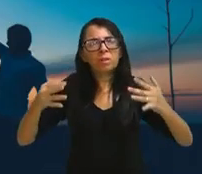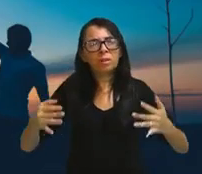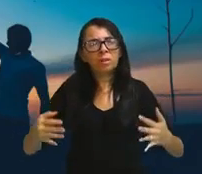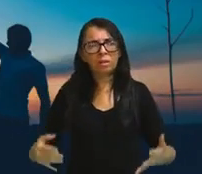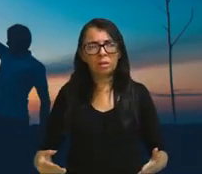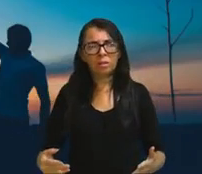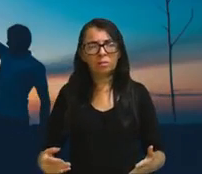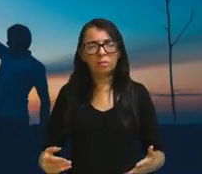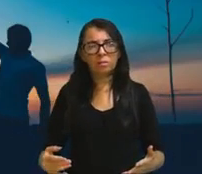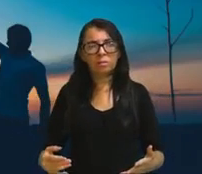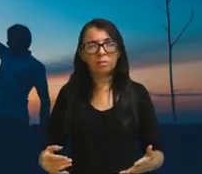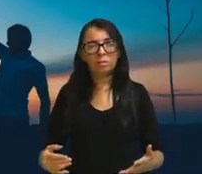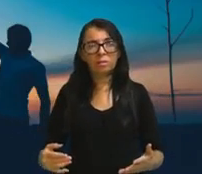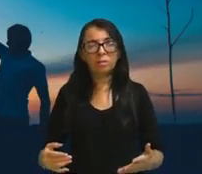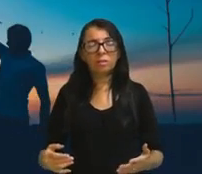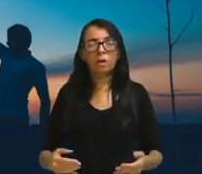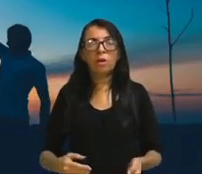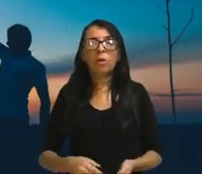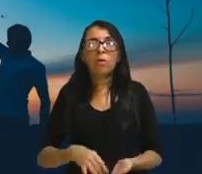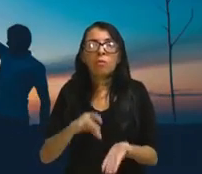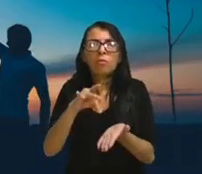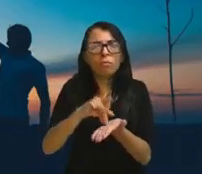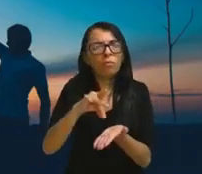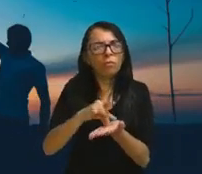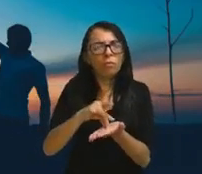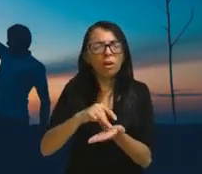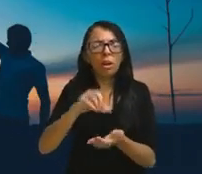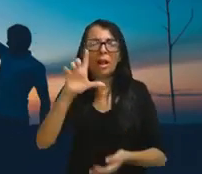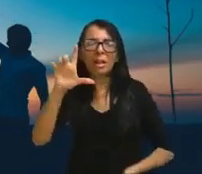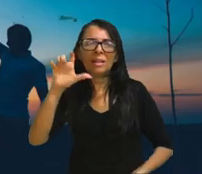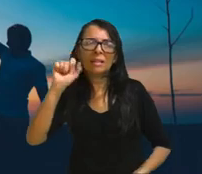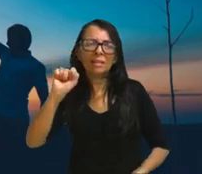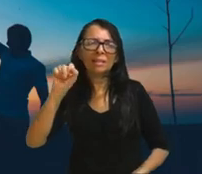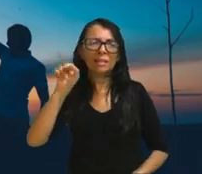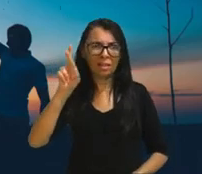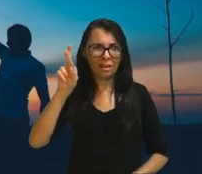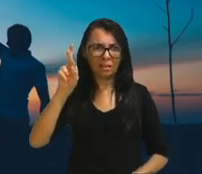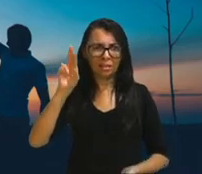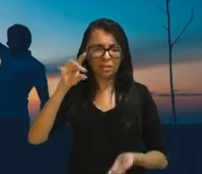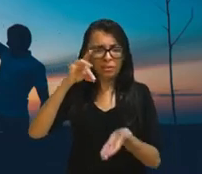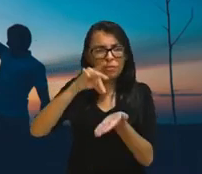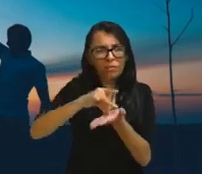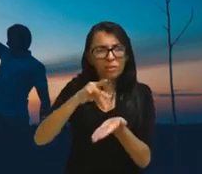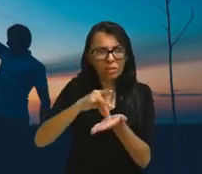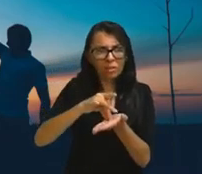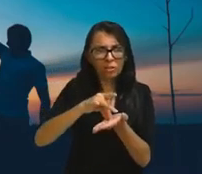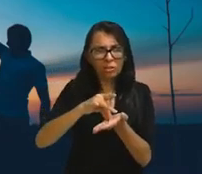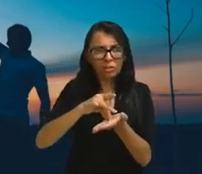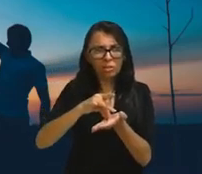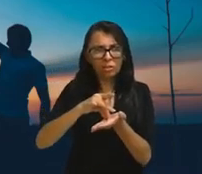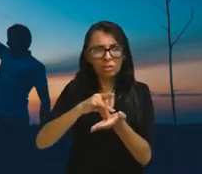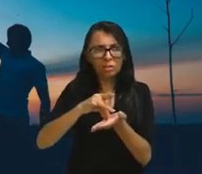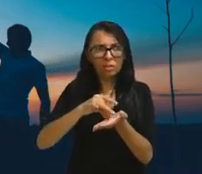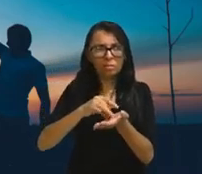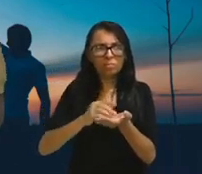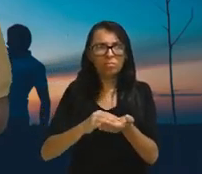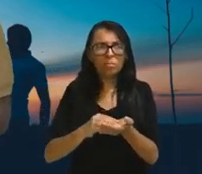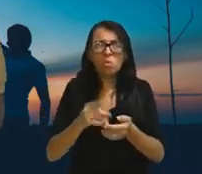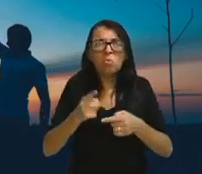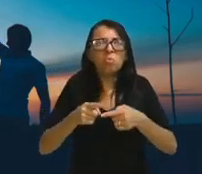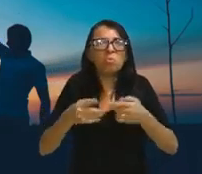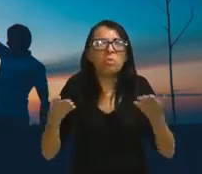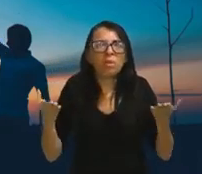lições que a Bíblia tem nos deixado. Eu quero começar nessa noite lendo o texto de